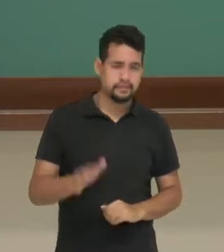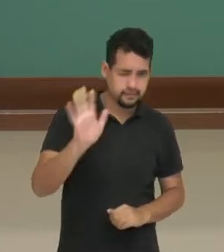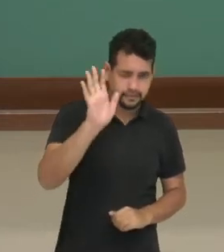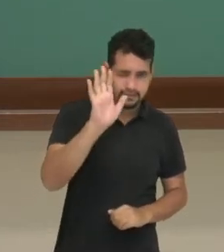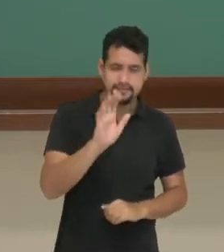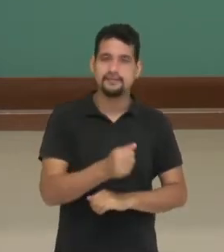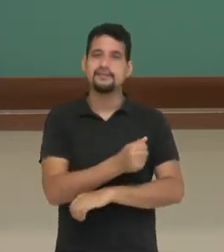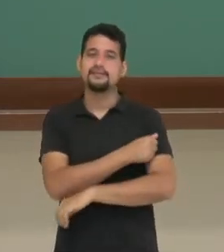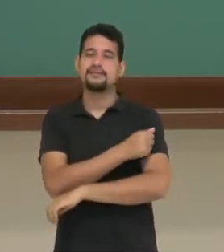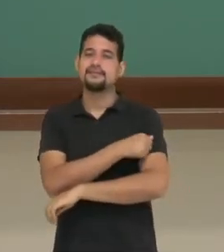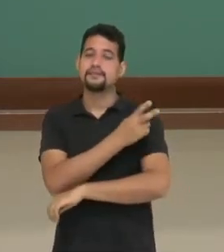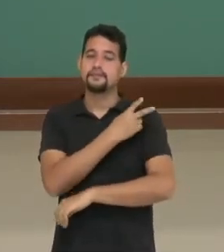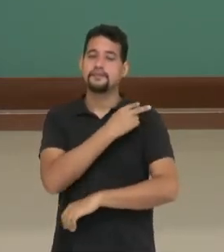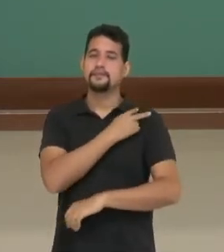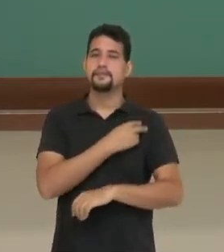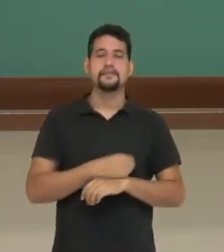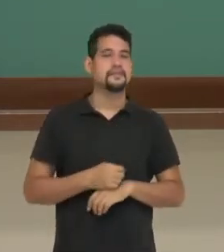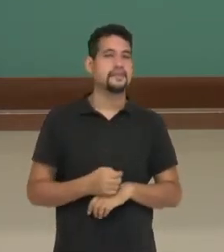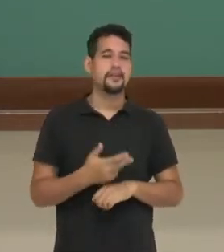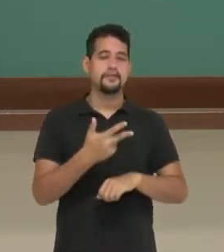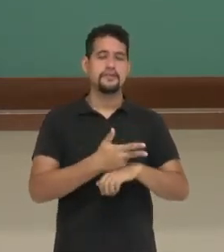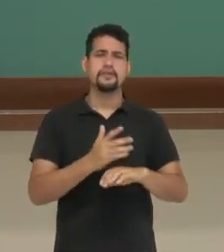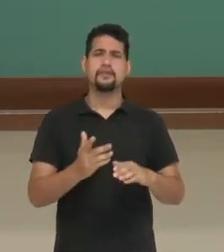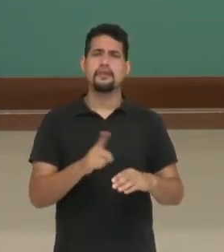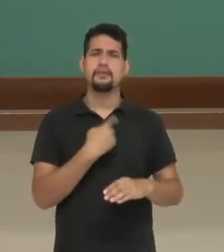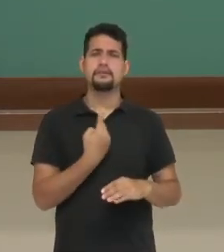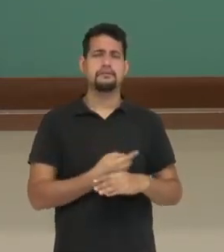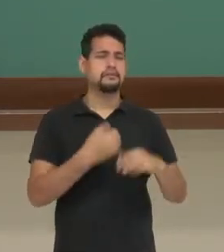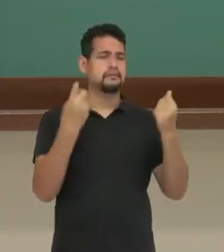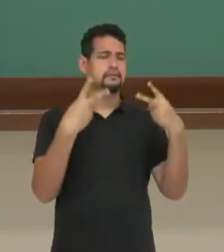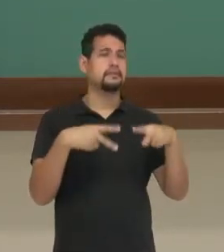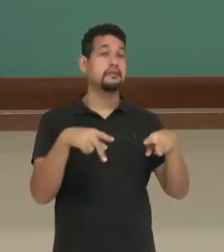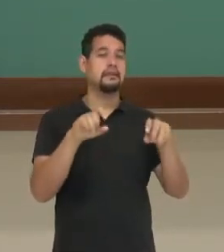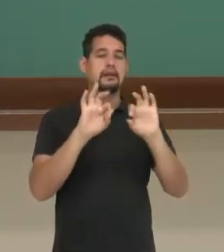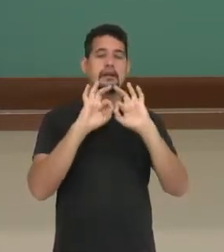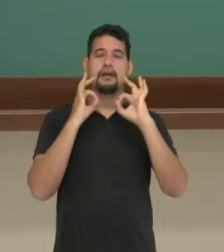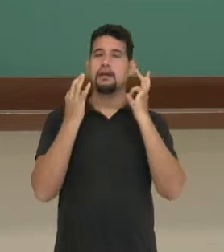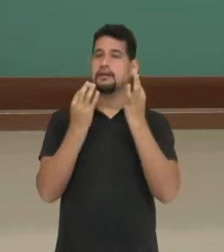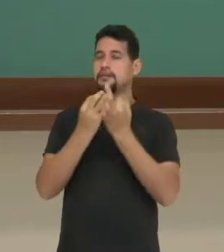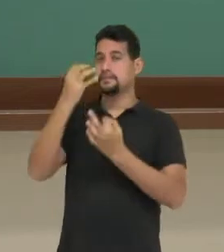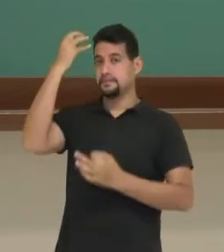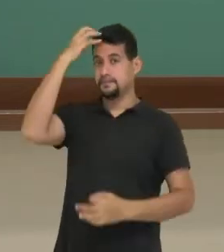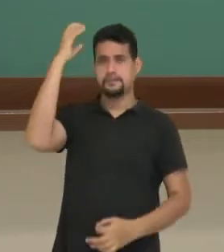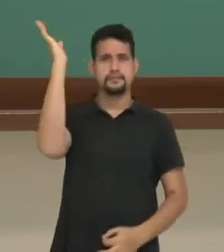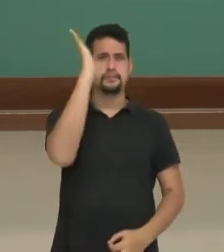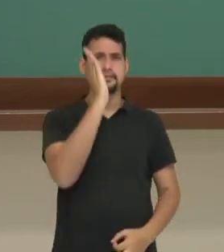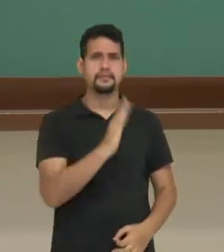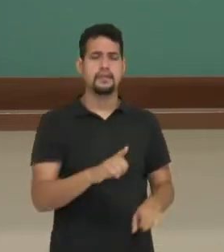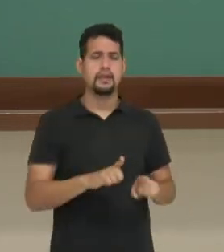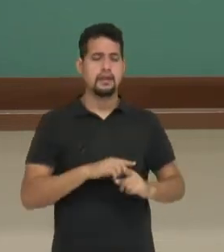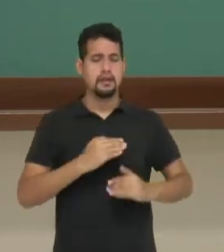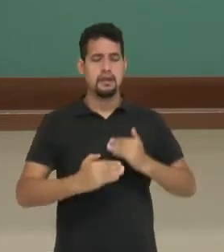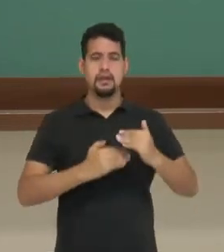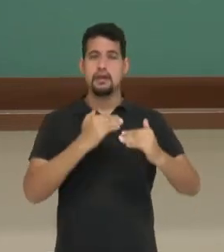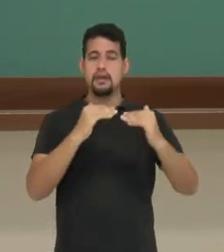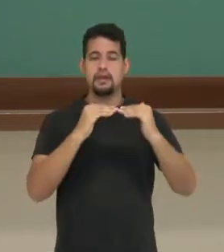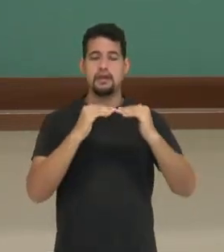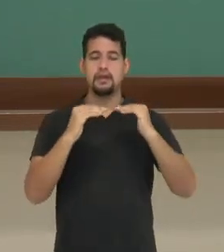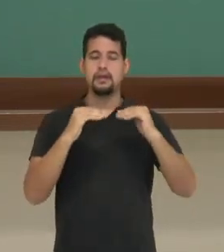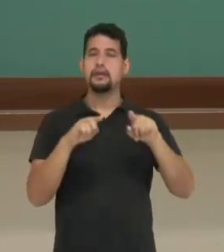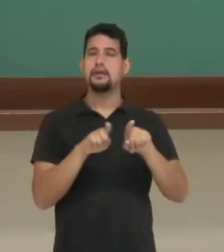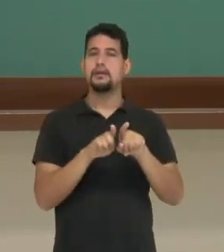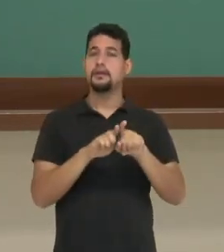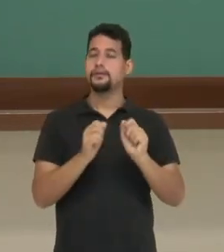Olá, estudantes da segunda série. Neste vídeo vamos falar sobre a família real no Brasil e o processo de ruptura